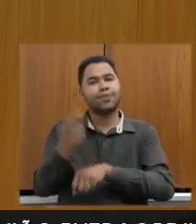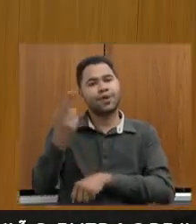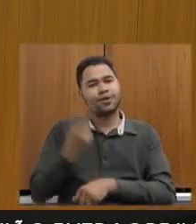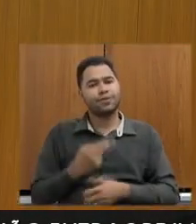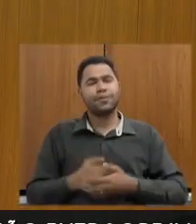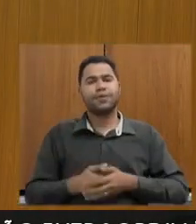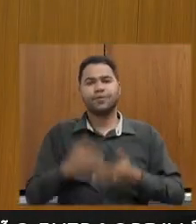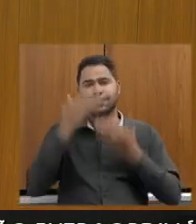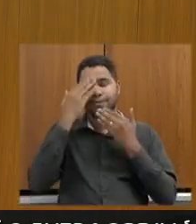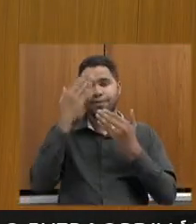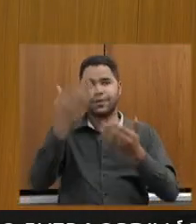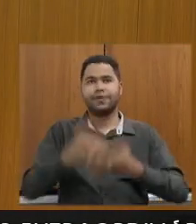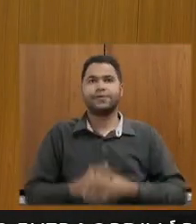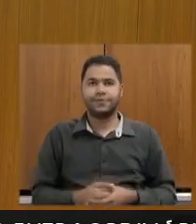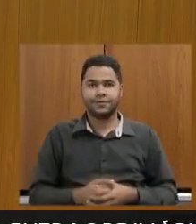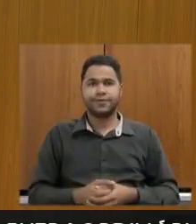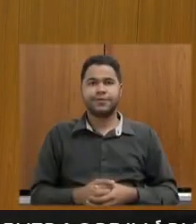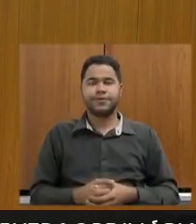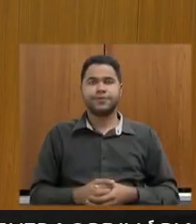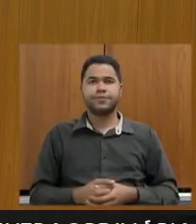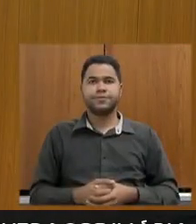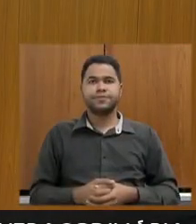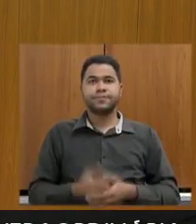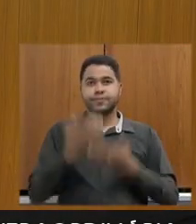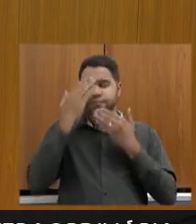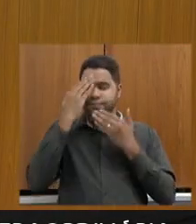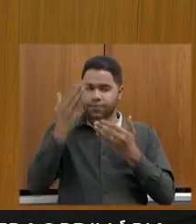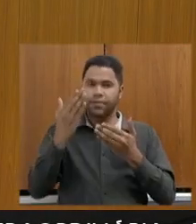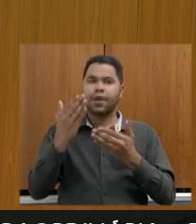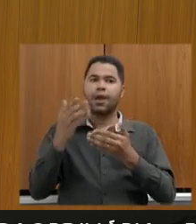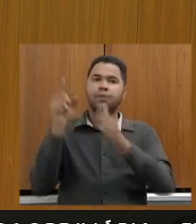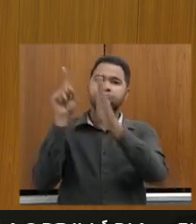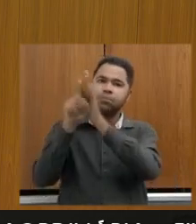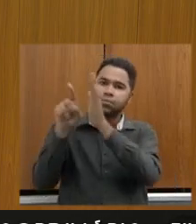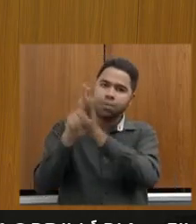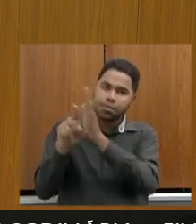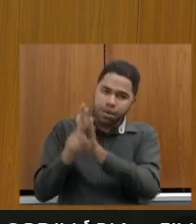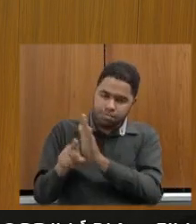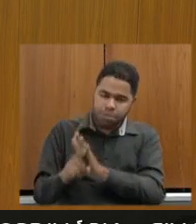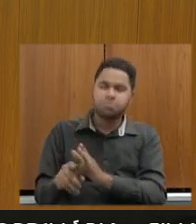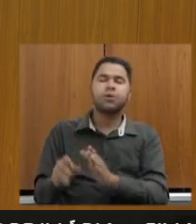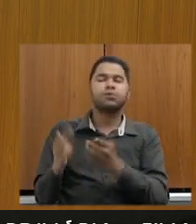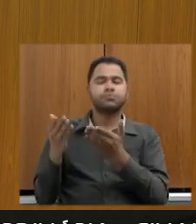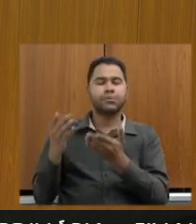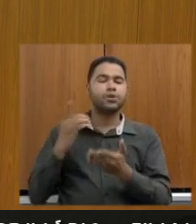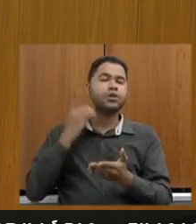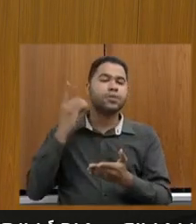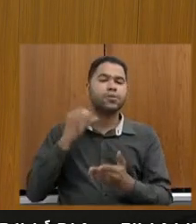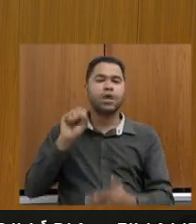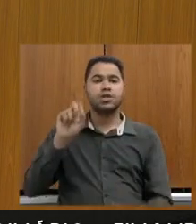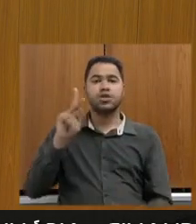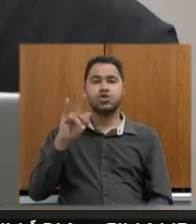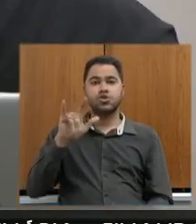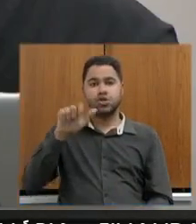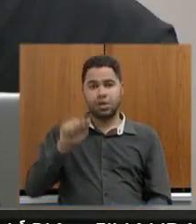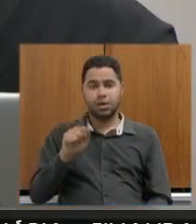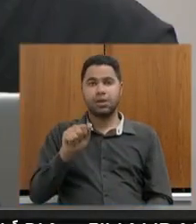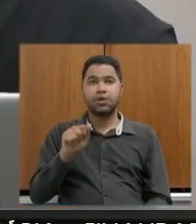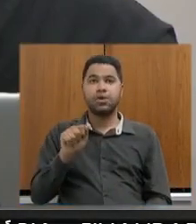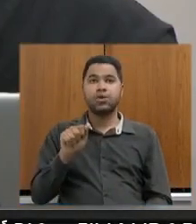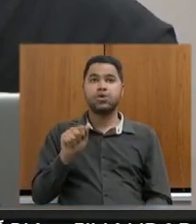e Obrigado agradecemos as intervenções a deputada Sheila e